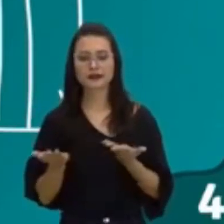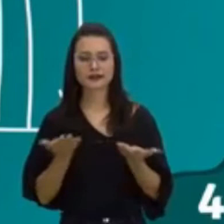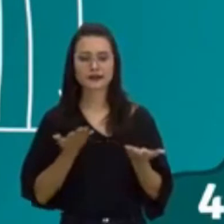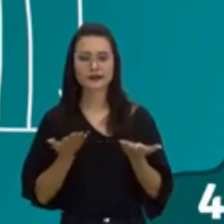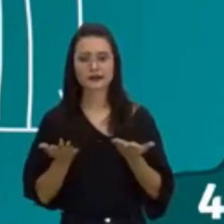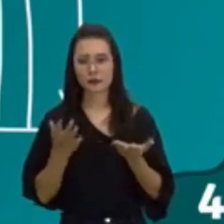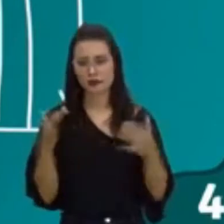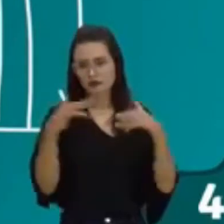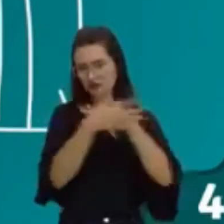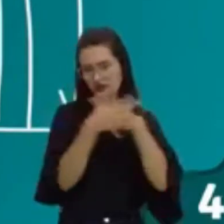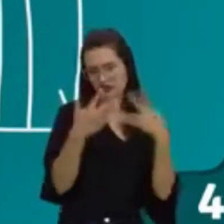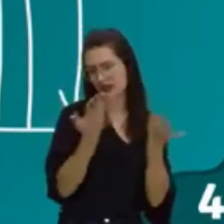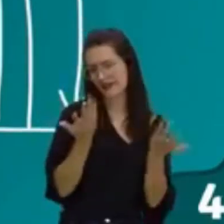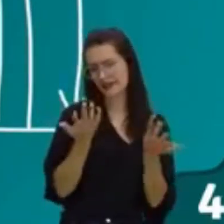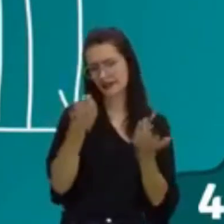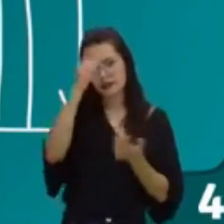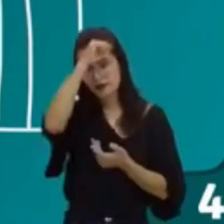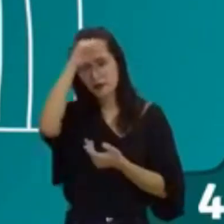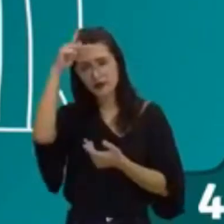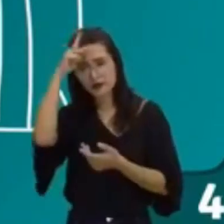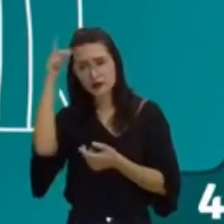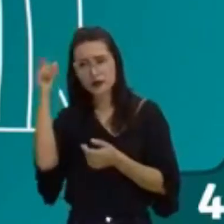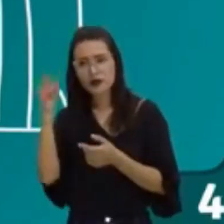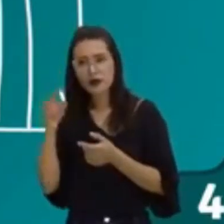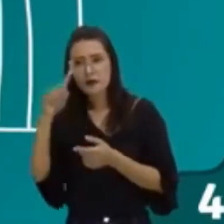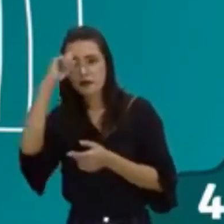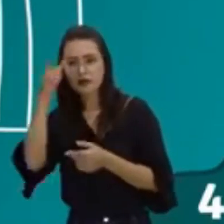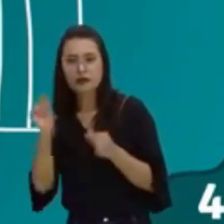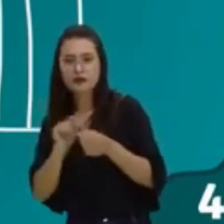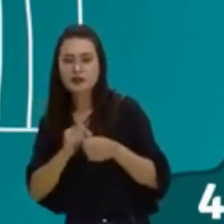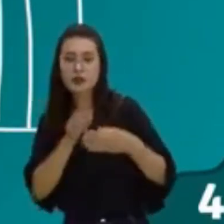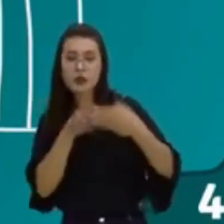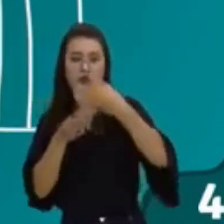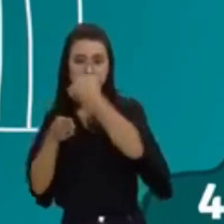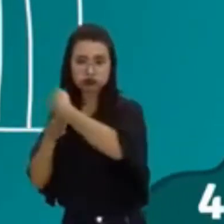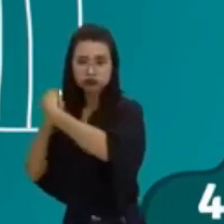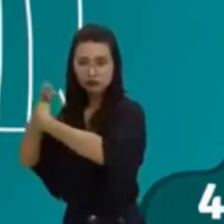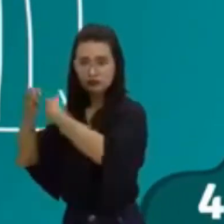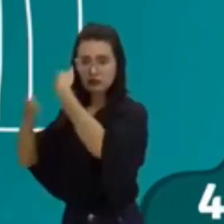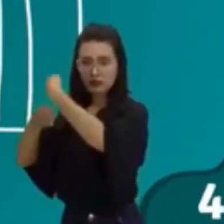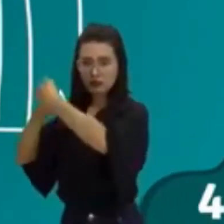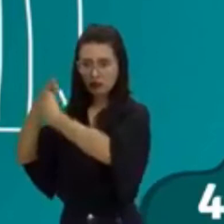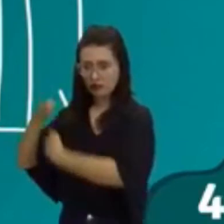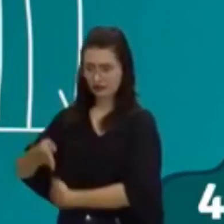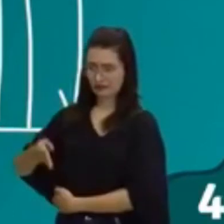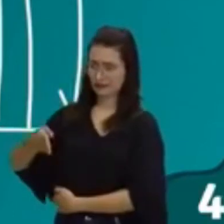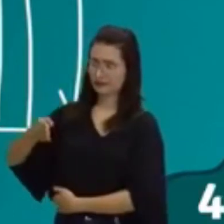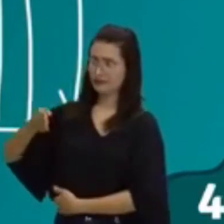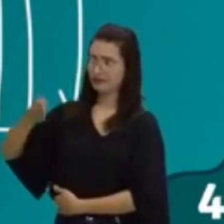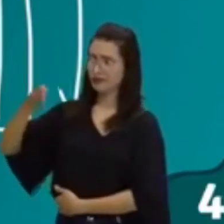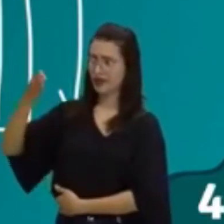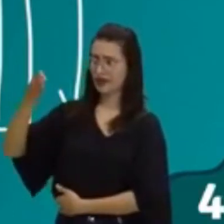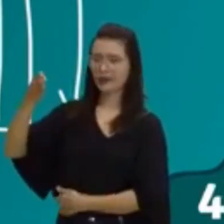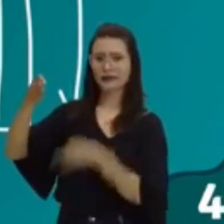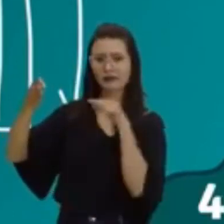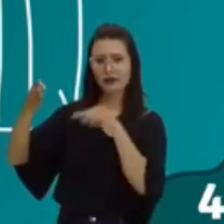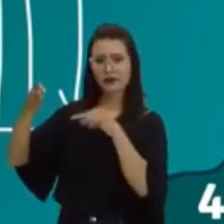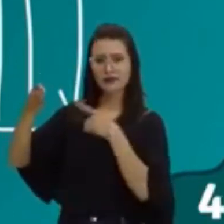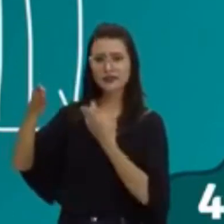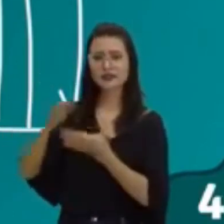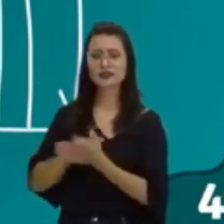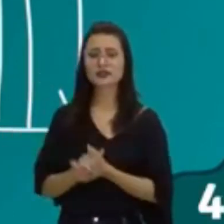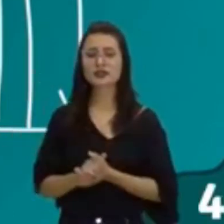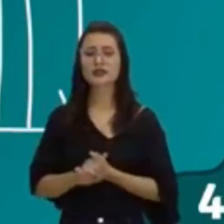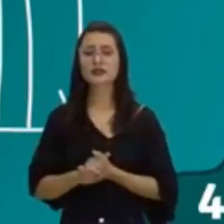numa cidade, né? A prefeitura mandou construir um muro de arrimo aí para vocês, né?